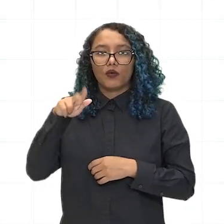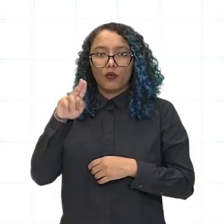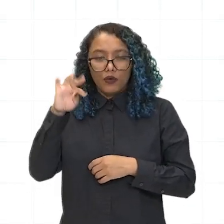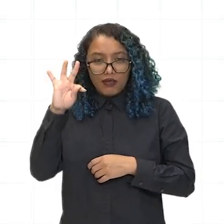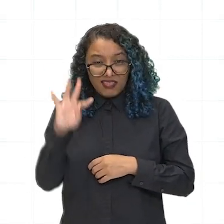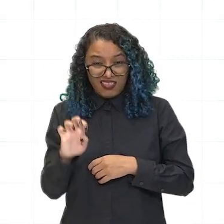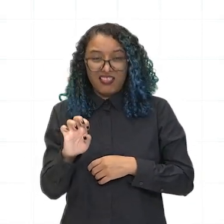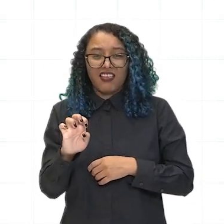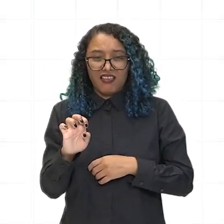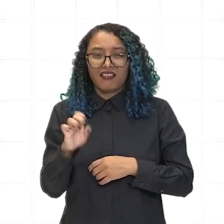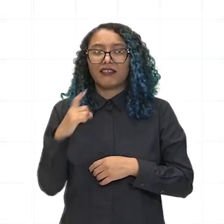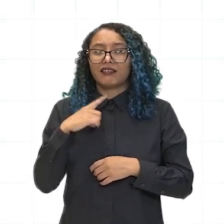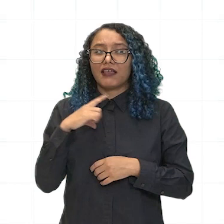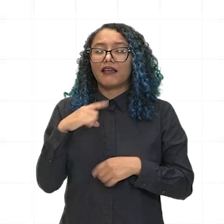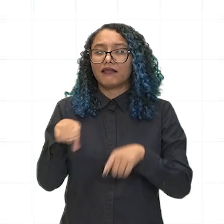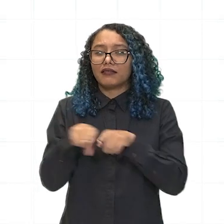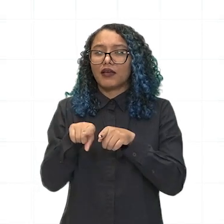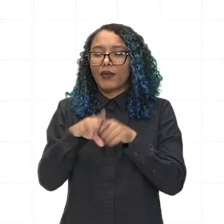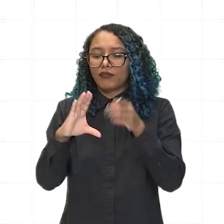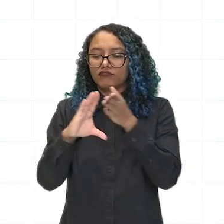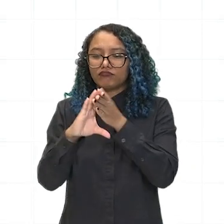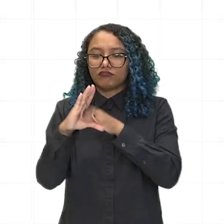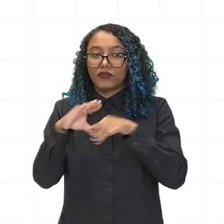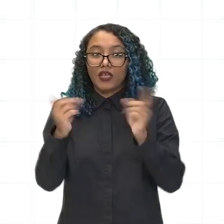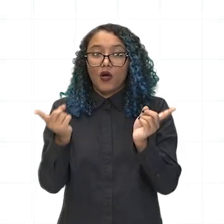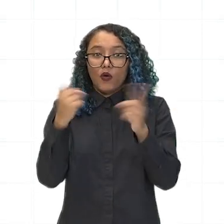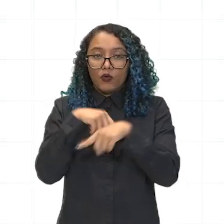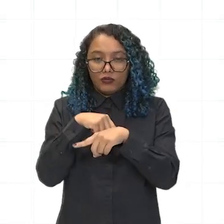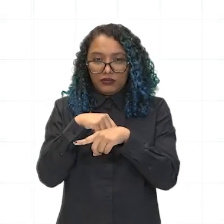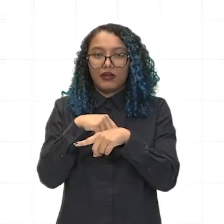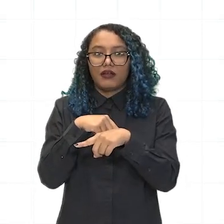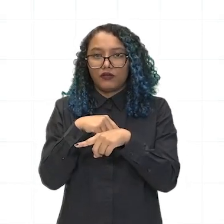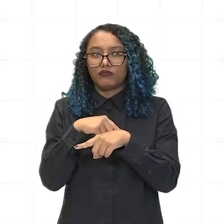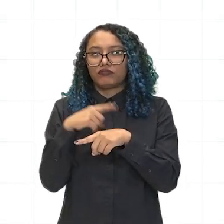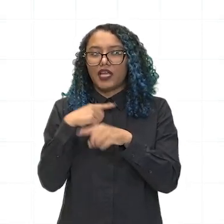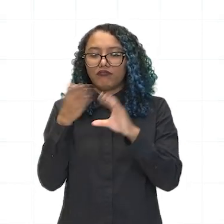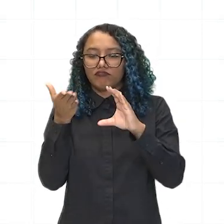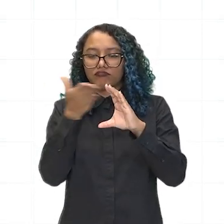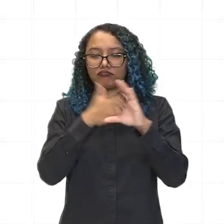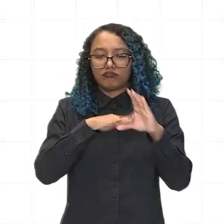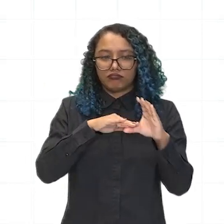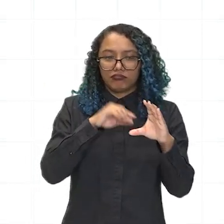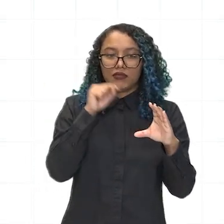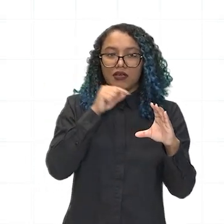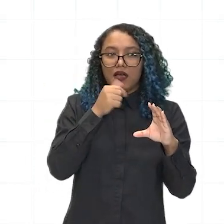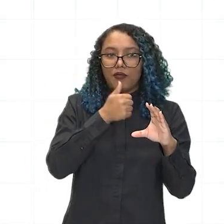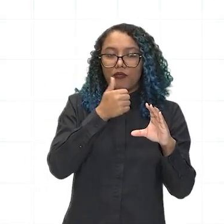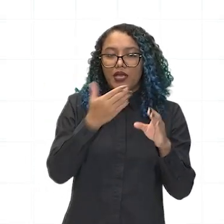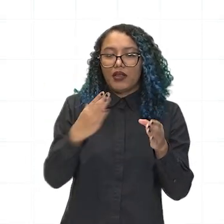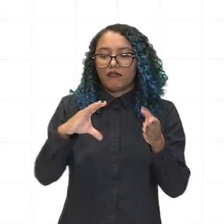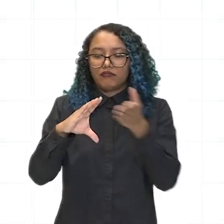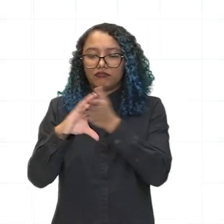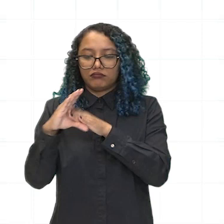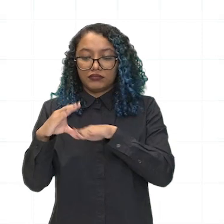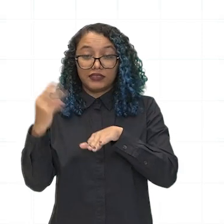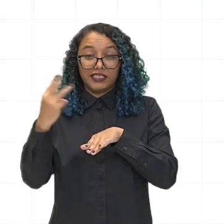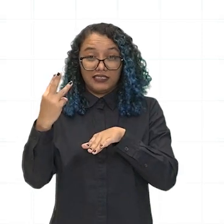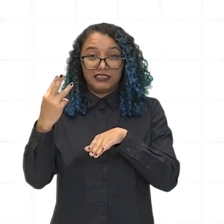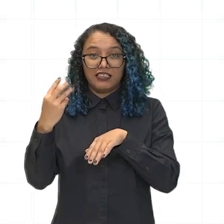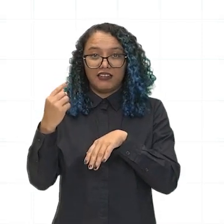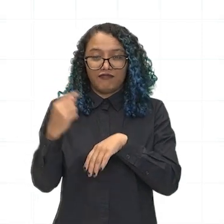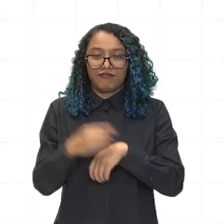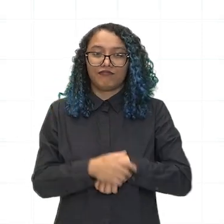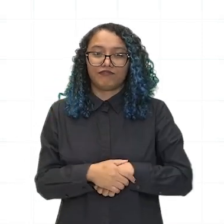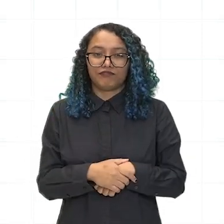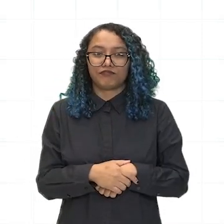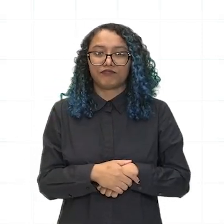a formação de um semicírculo do lado oposto ao quarto crescente. Então, nós temos que perceber aí